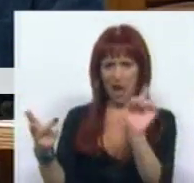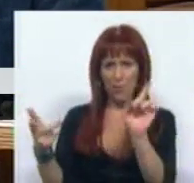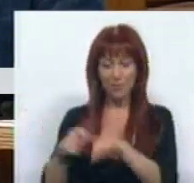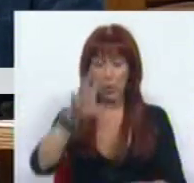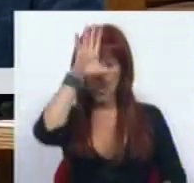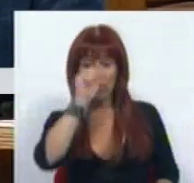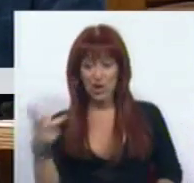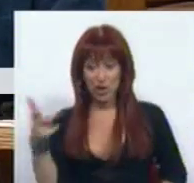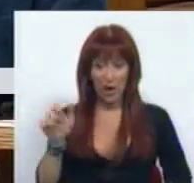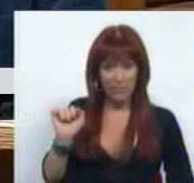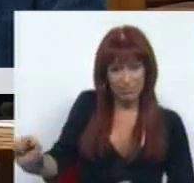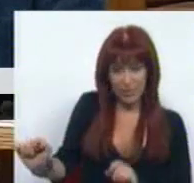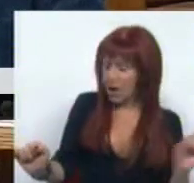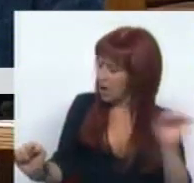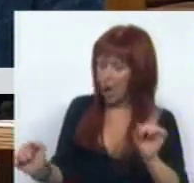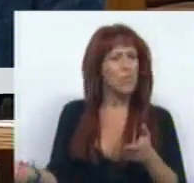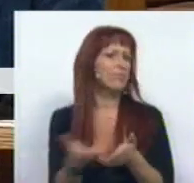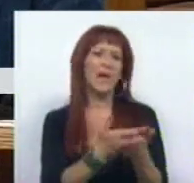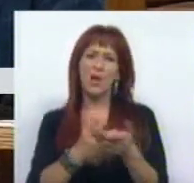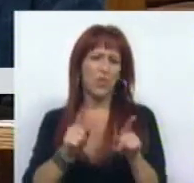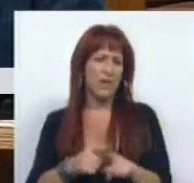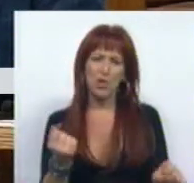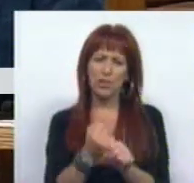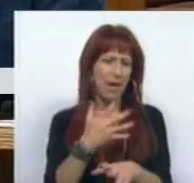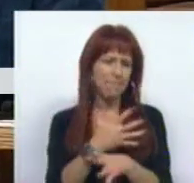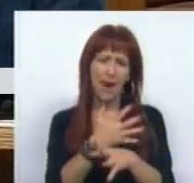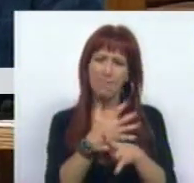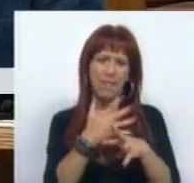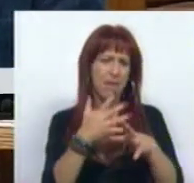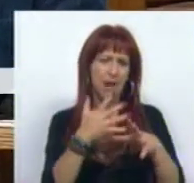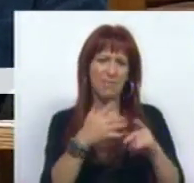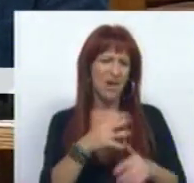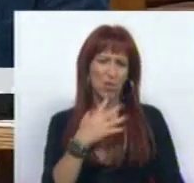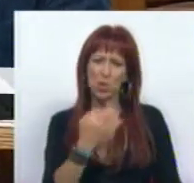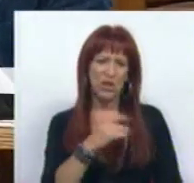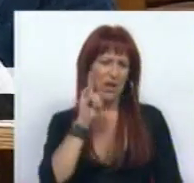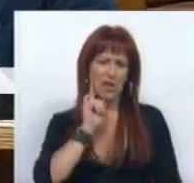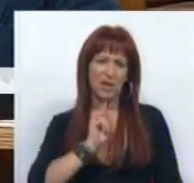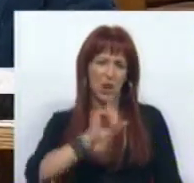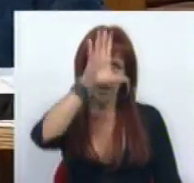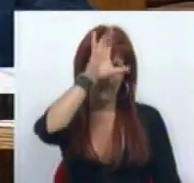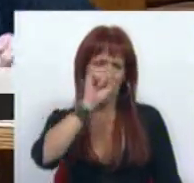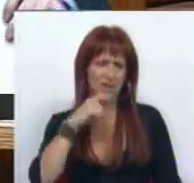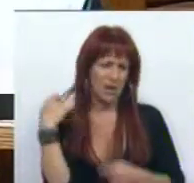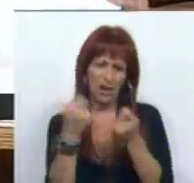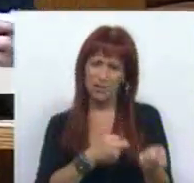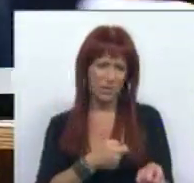com o Governo da Troika, que a economia e o emprego vão crescer, nem com a fé da senhora Ministra da Agricultura.